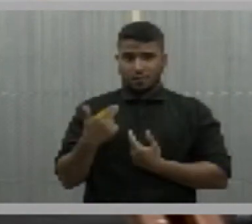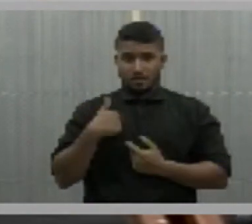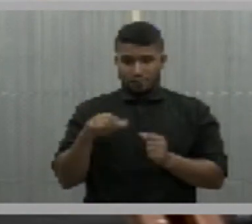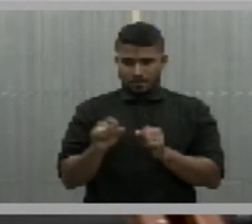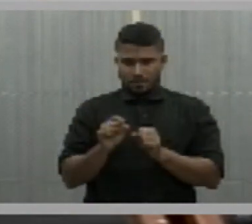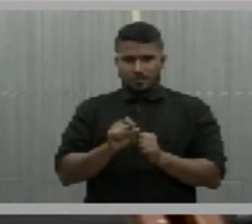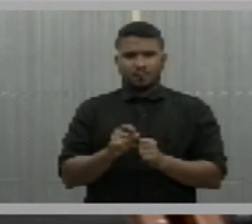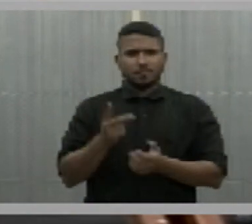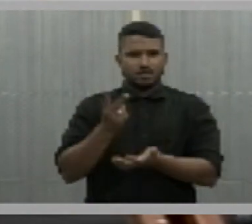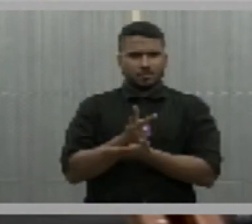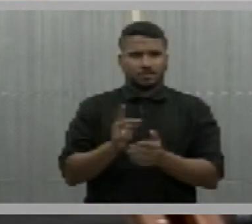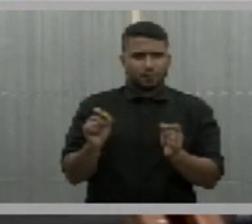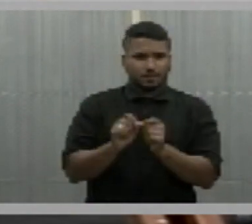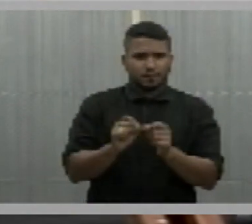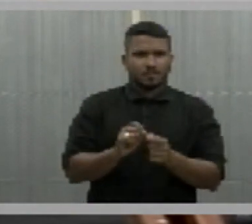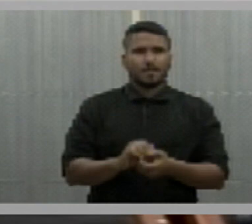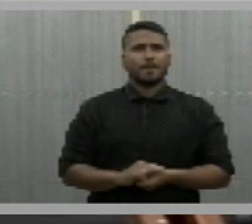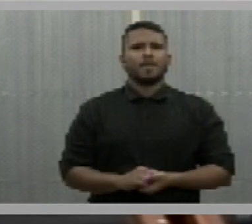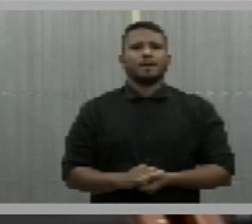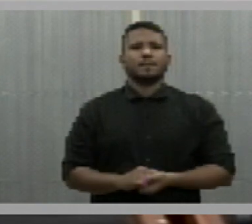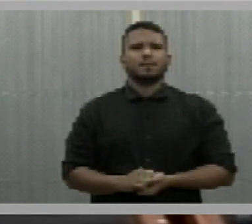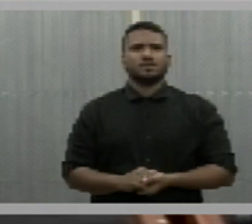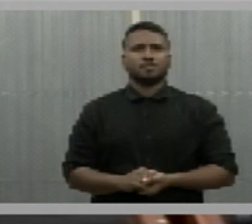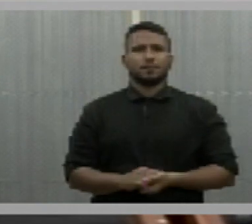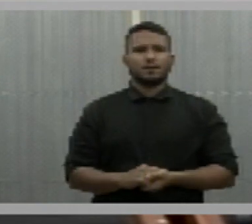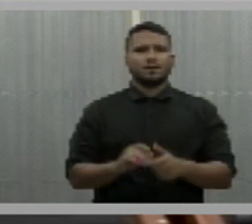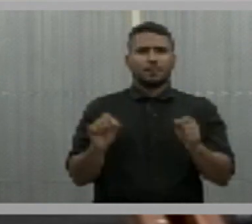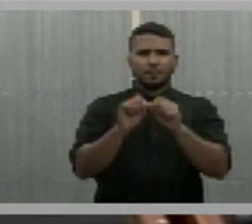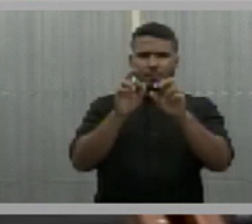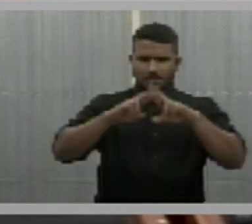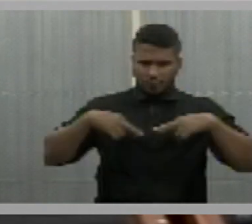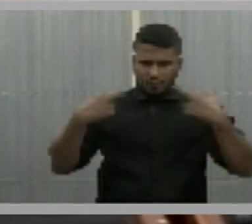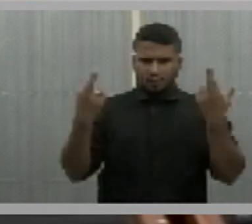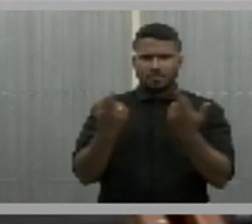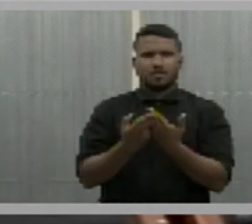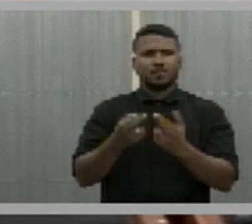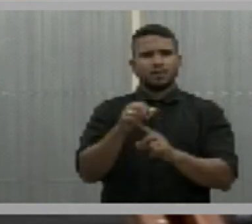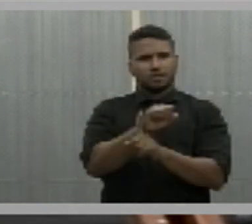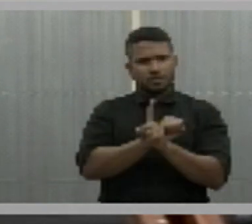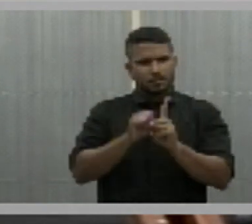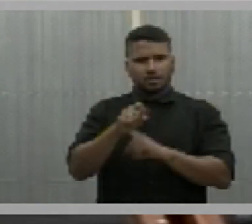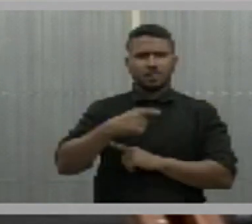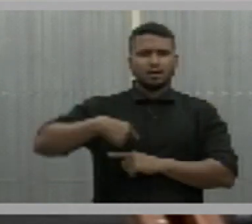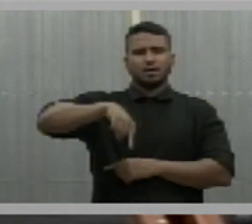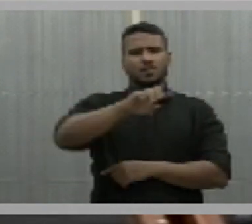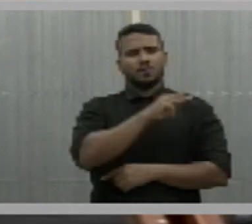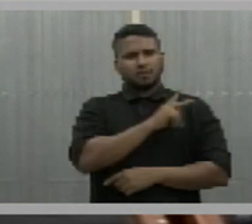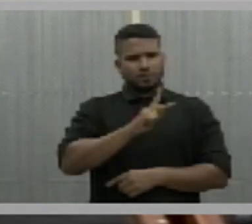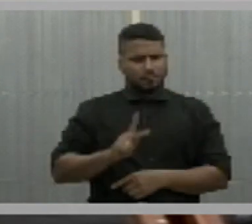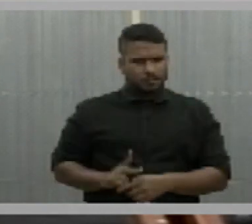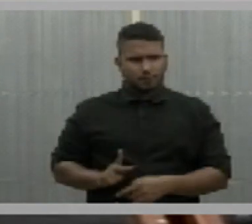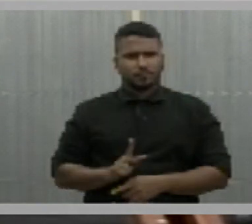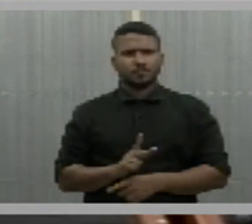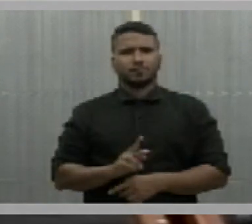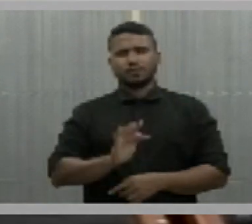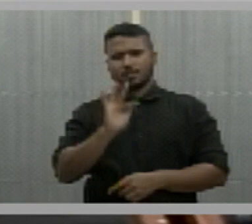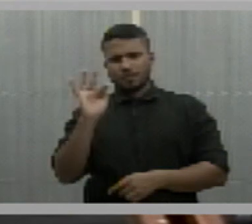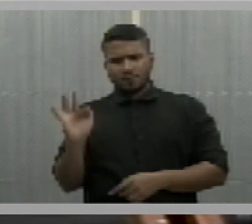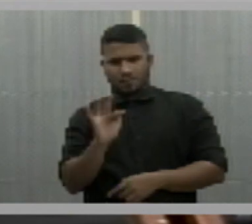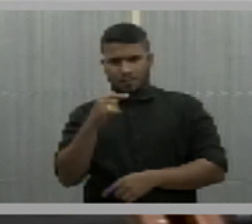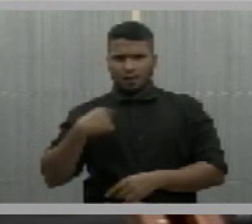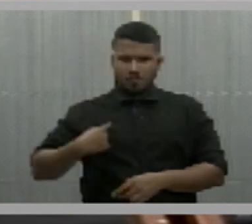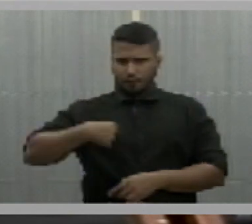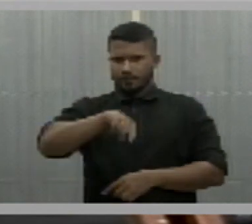feito reiteradamente, fazer audiência pública, ir ao Ministério Público Federal, que eu